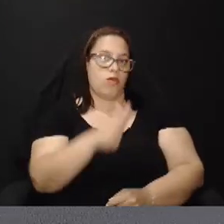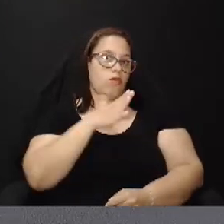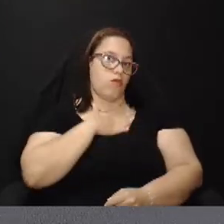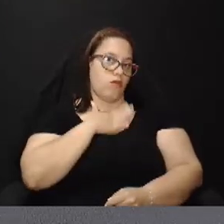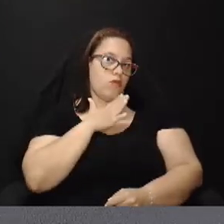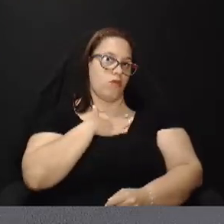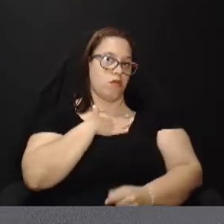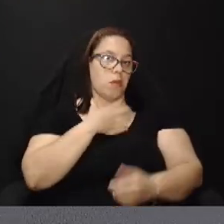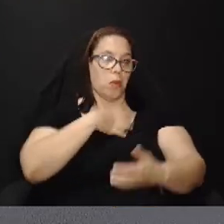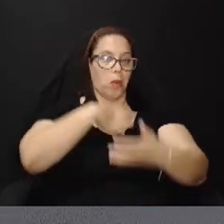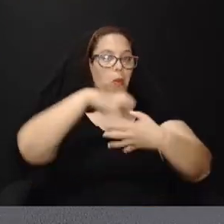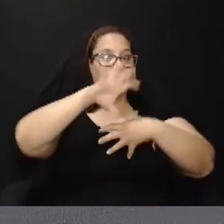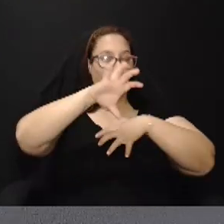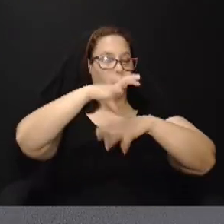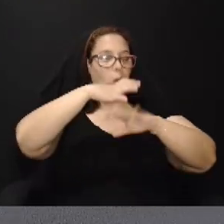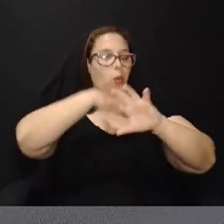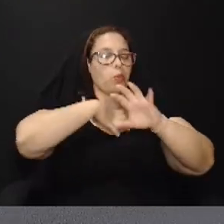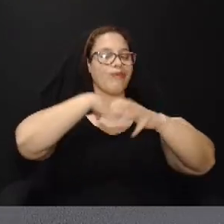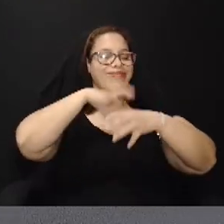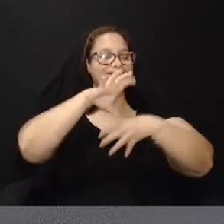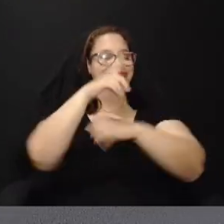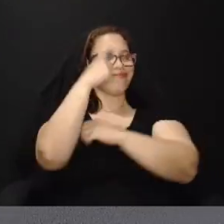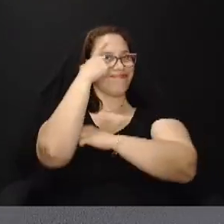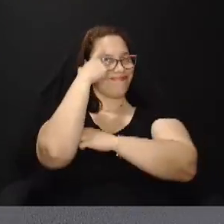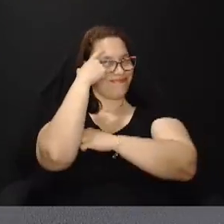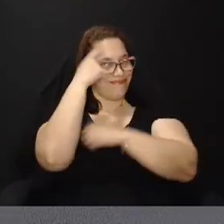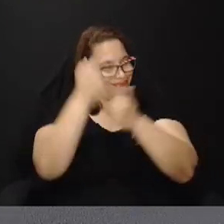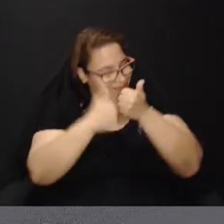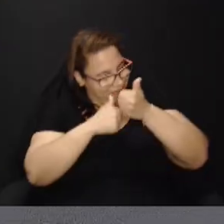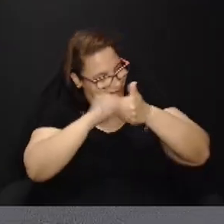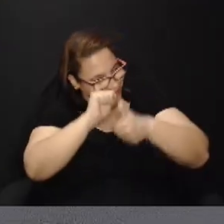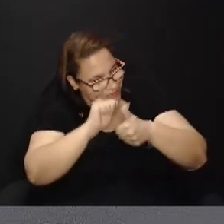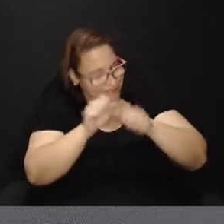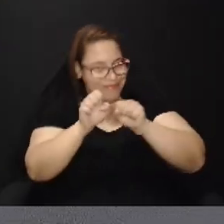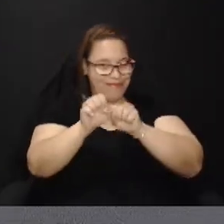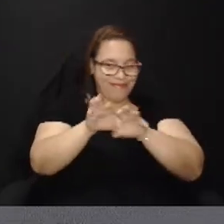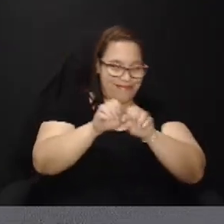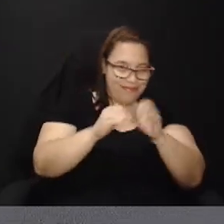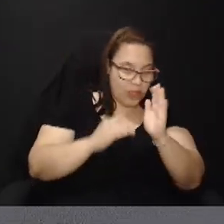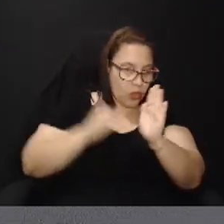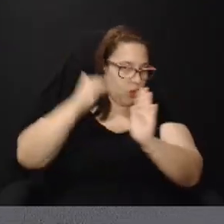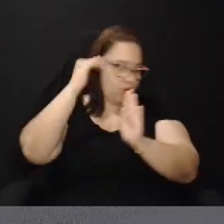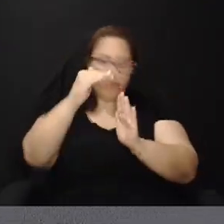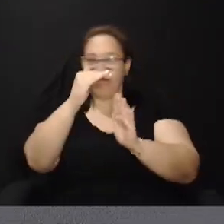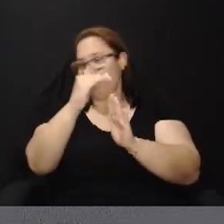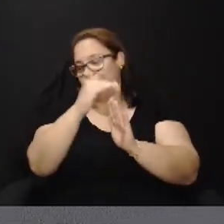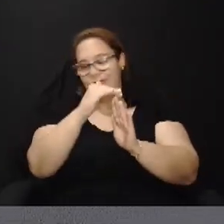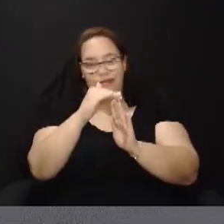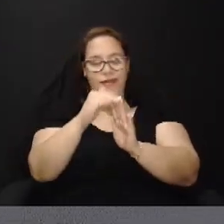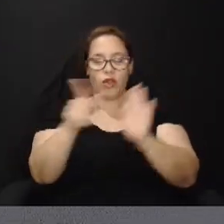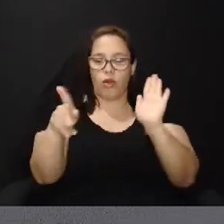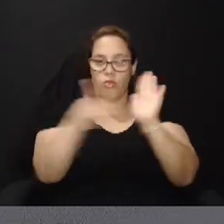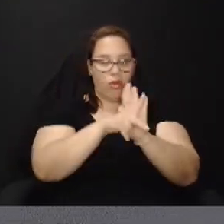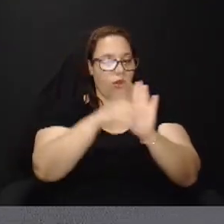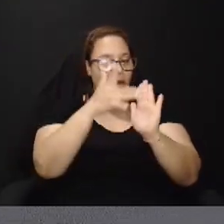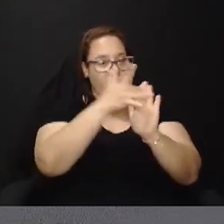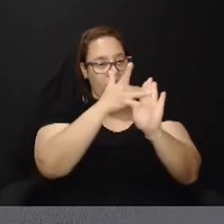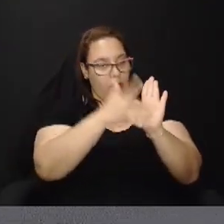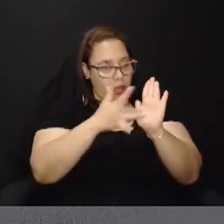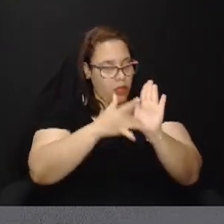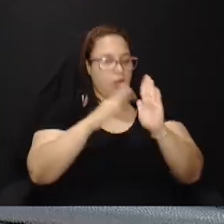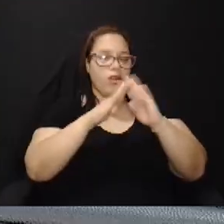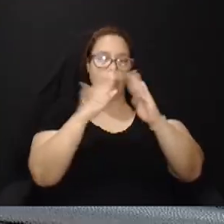empatia, né, do que eu penso do esporte, né, educação, né, acima de tudo, né, as próprias pautas aí de escolas que a gente trouxe para